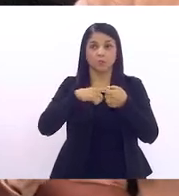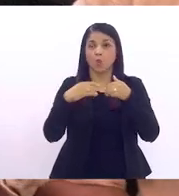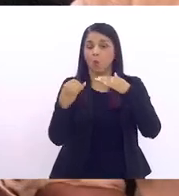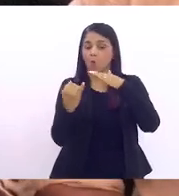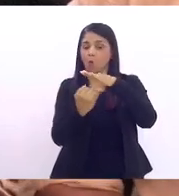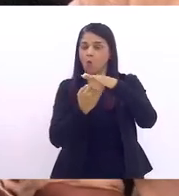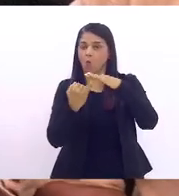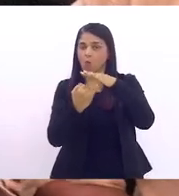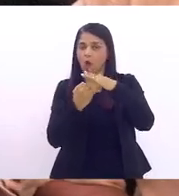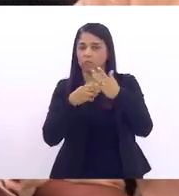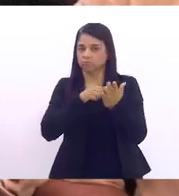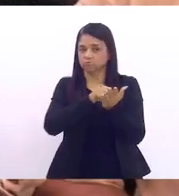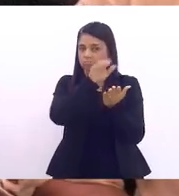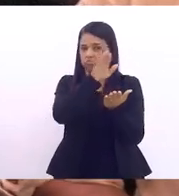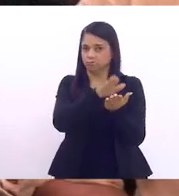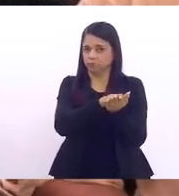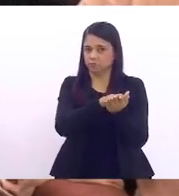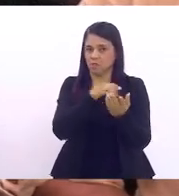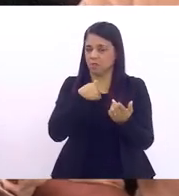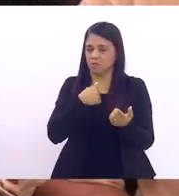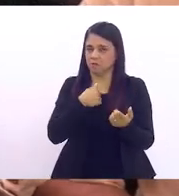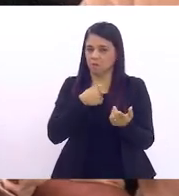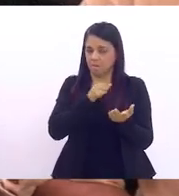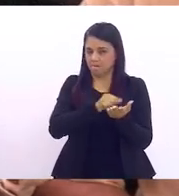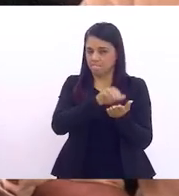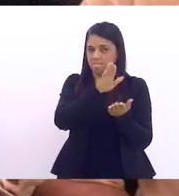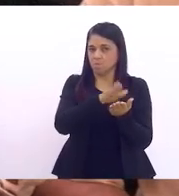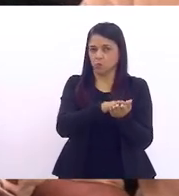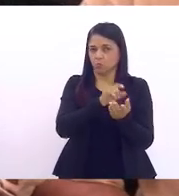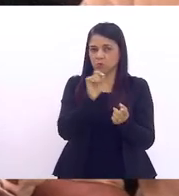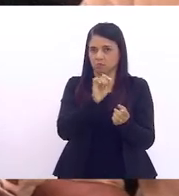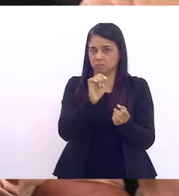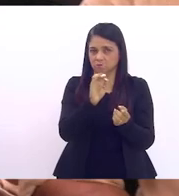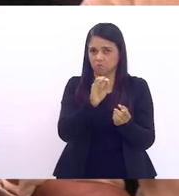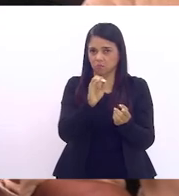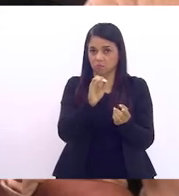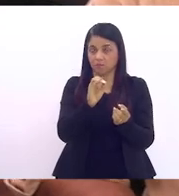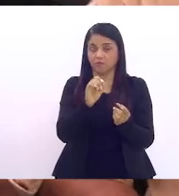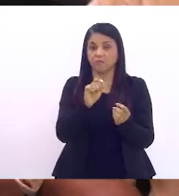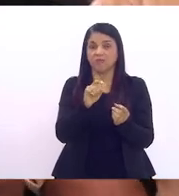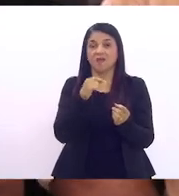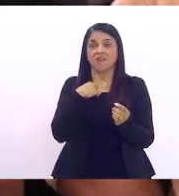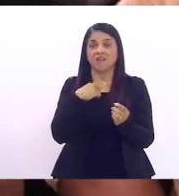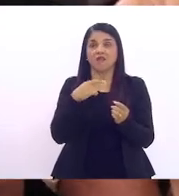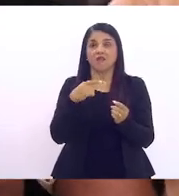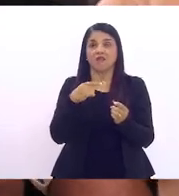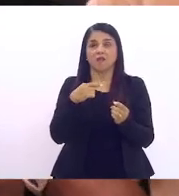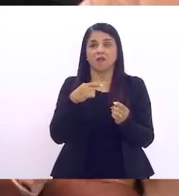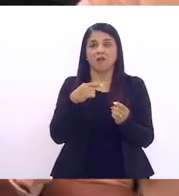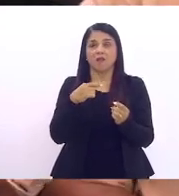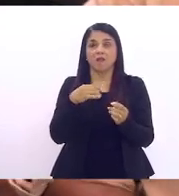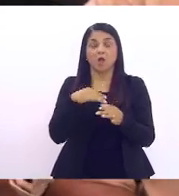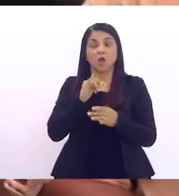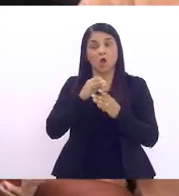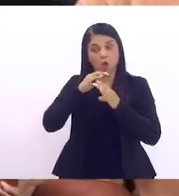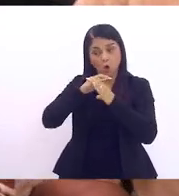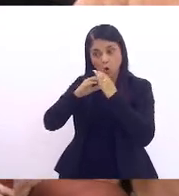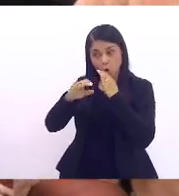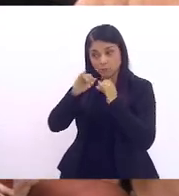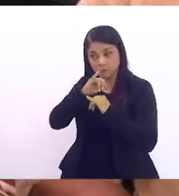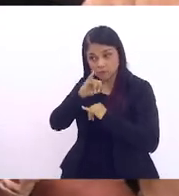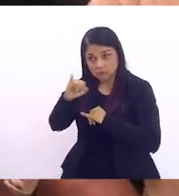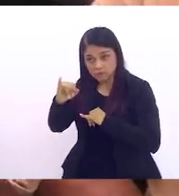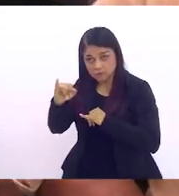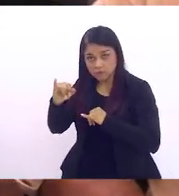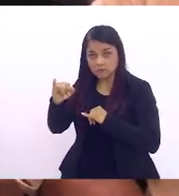autuador portanto ela não emite multas tá ela faz isso com o órgão autad ela comunica ela comunica